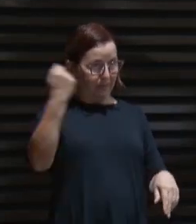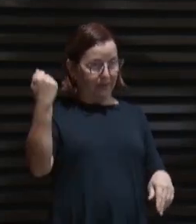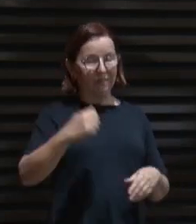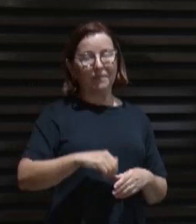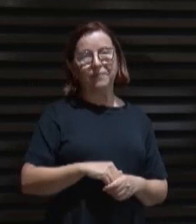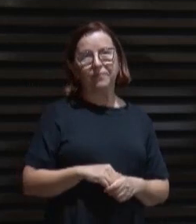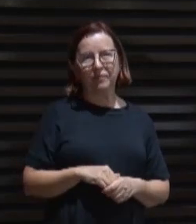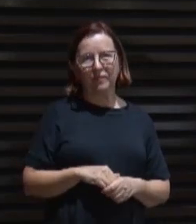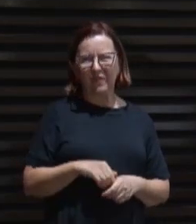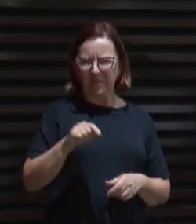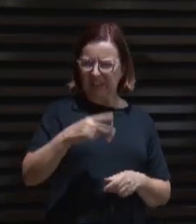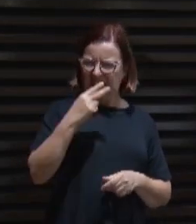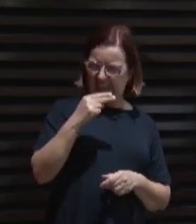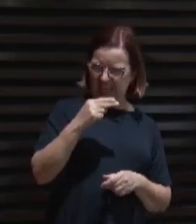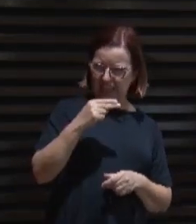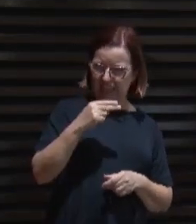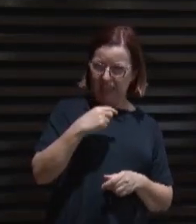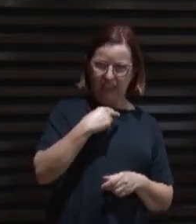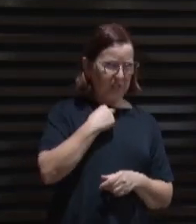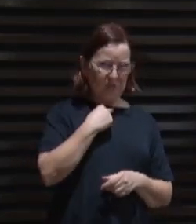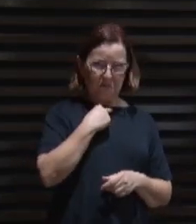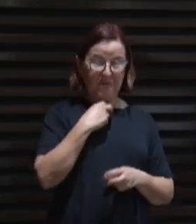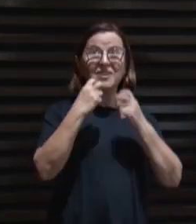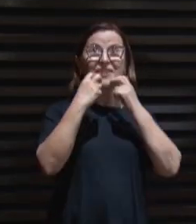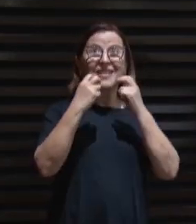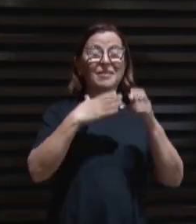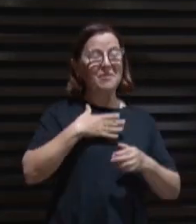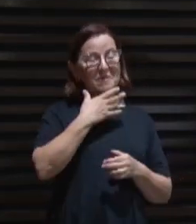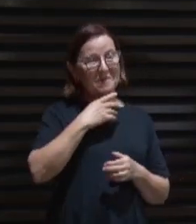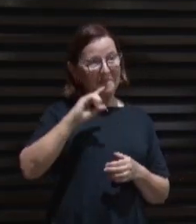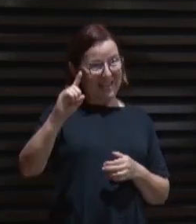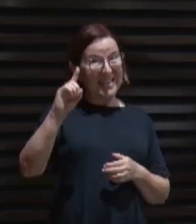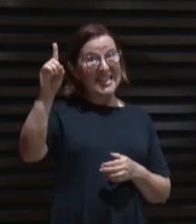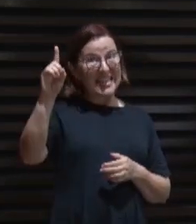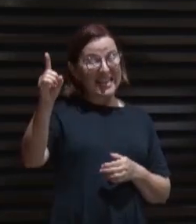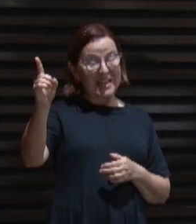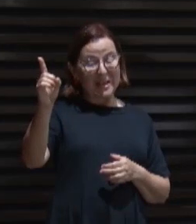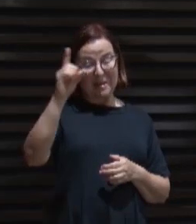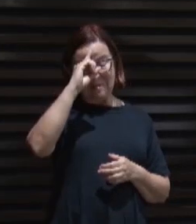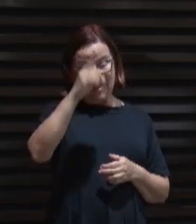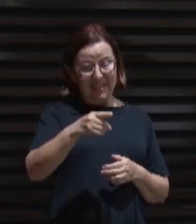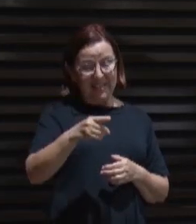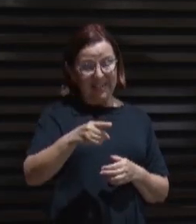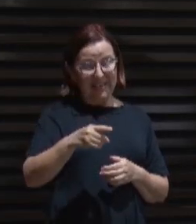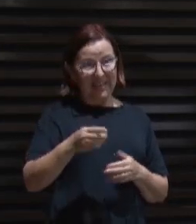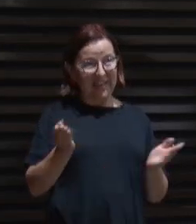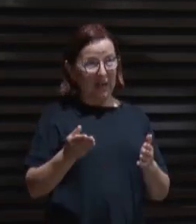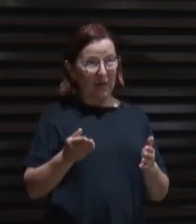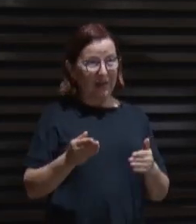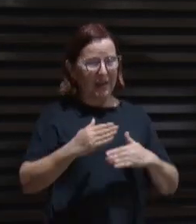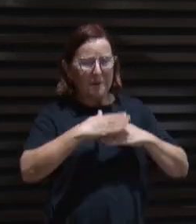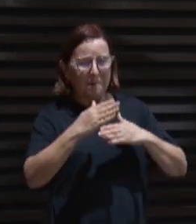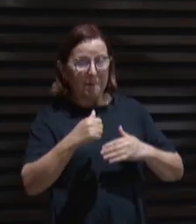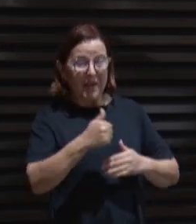Acaso pensas que não posso rogar a meu Pai, e ele me mandaria neste momento mais de 12 legiões